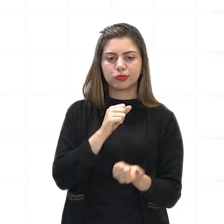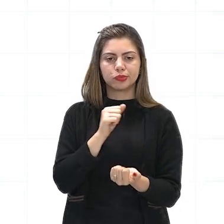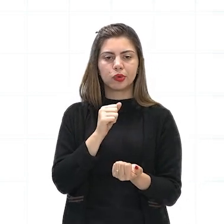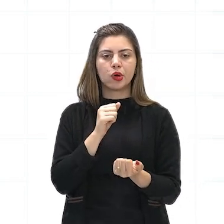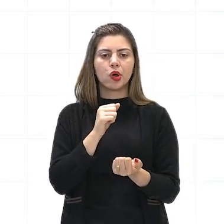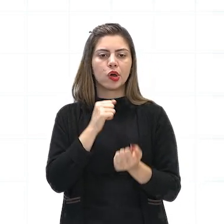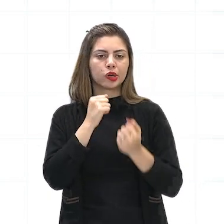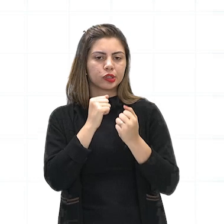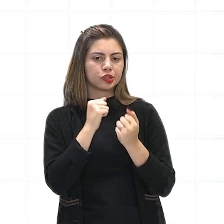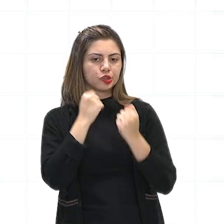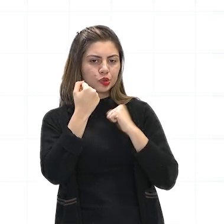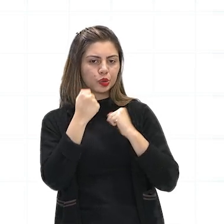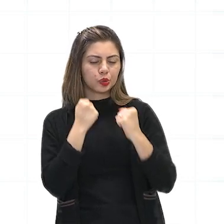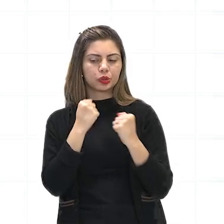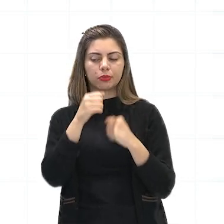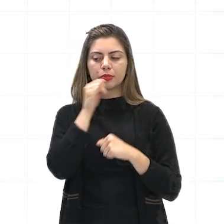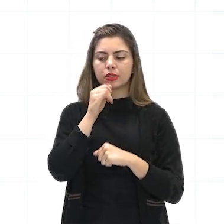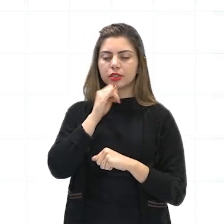judô, taekwondo,